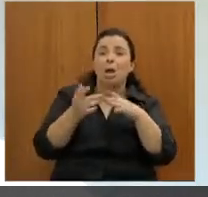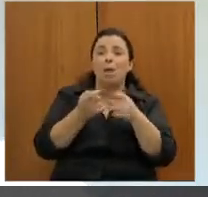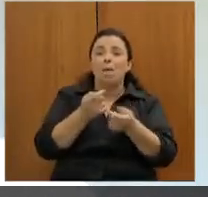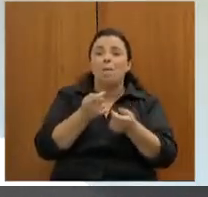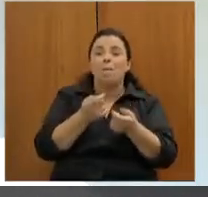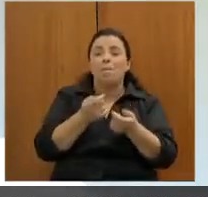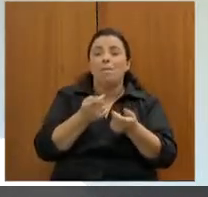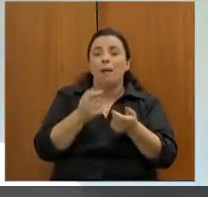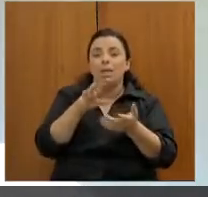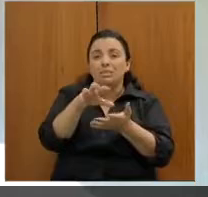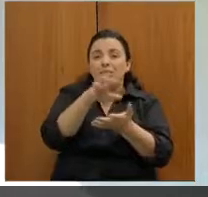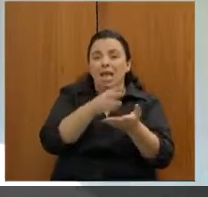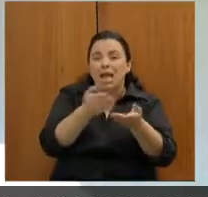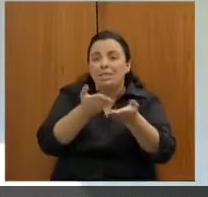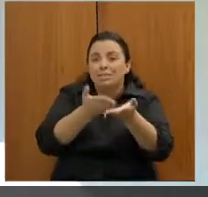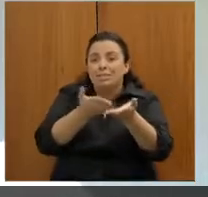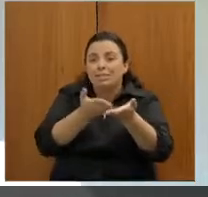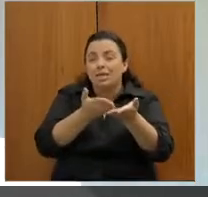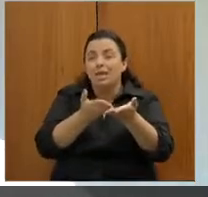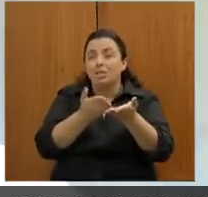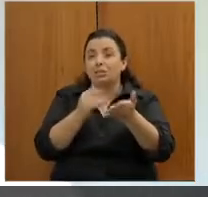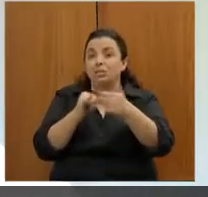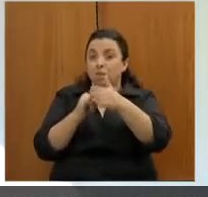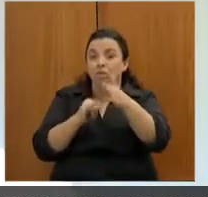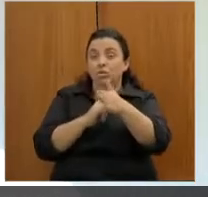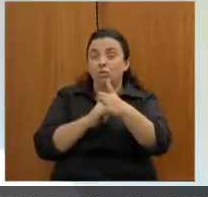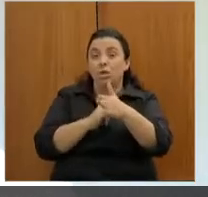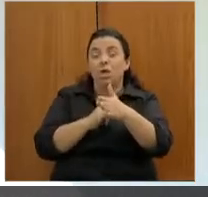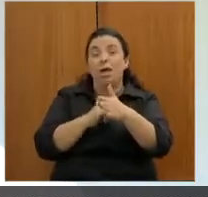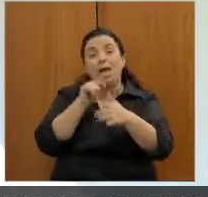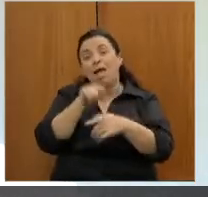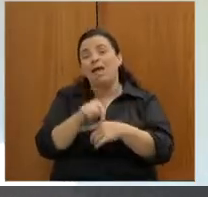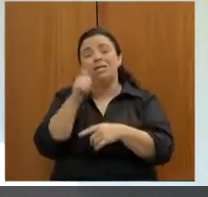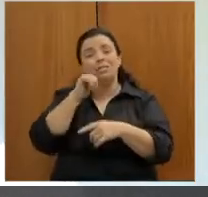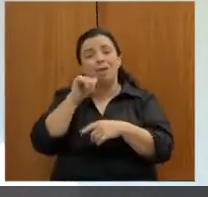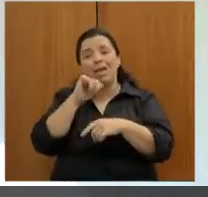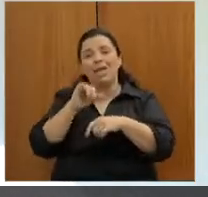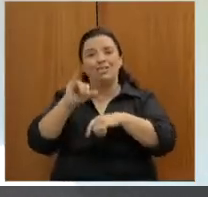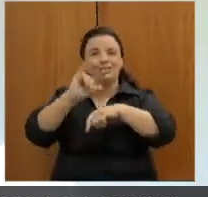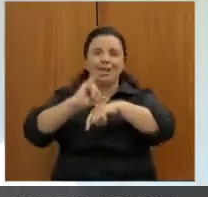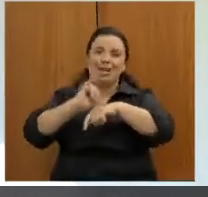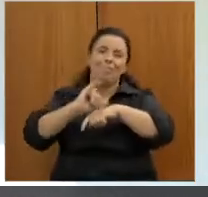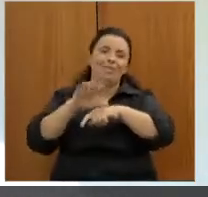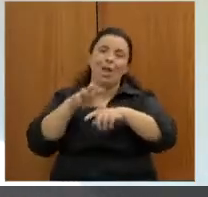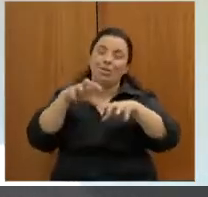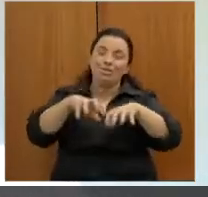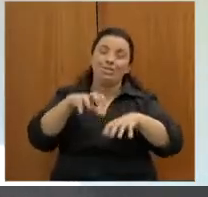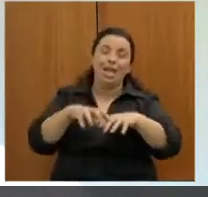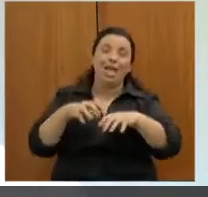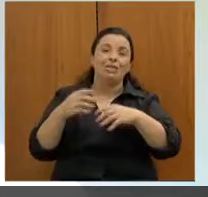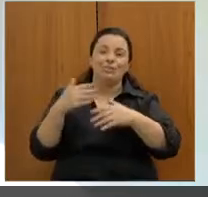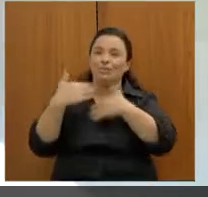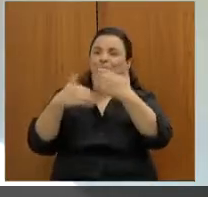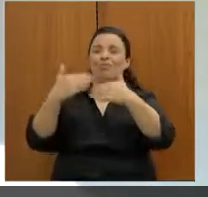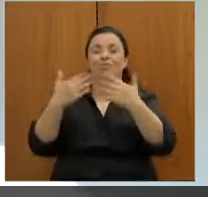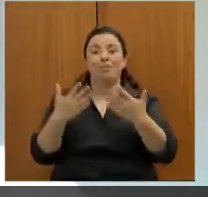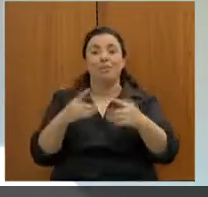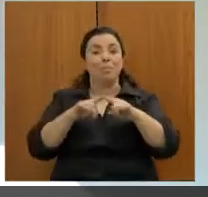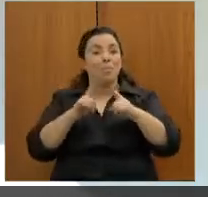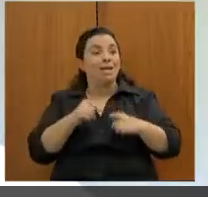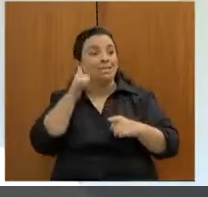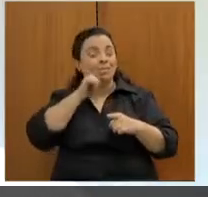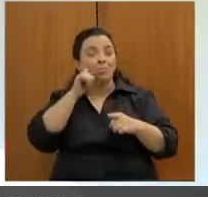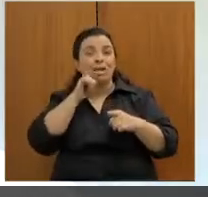construídas pelas funcionalidades as mulheres no grande templo E aí trazer que as mulheres estão Campo dessas